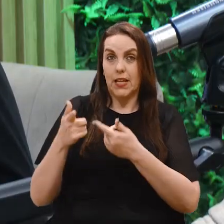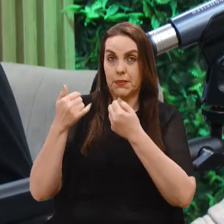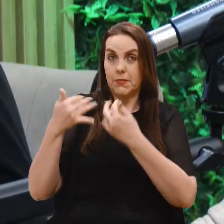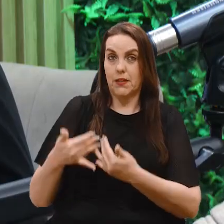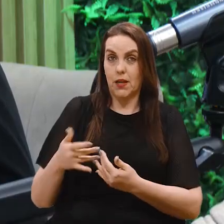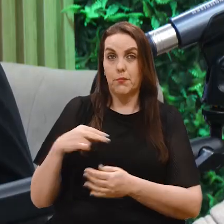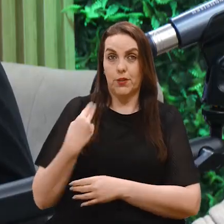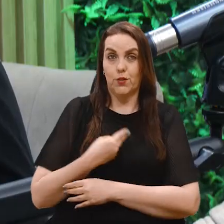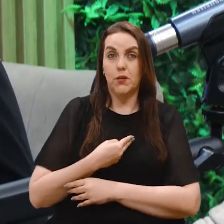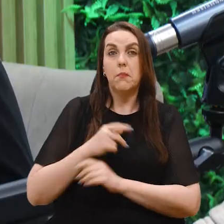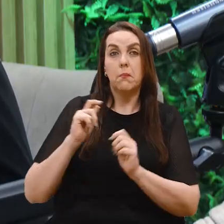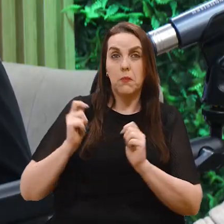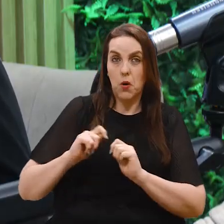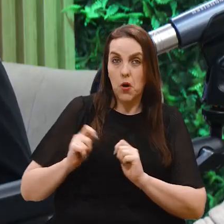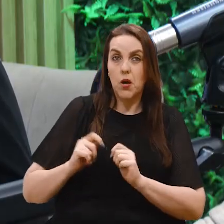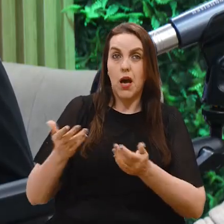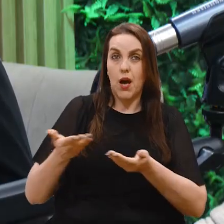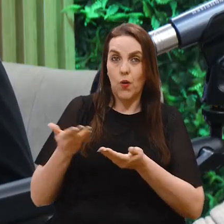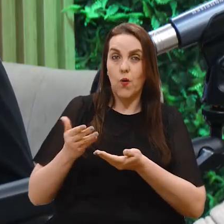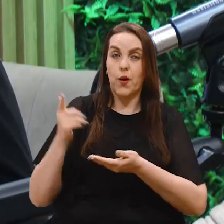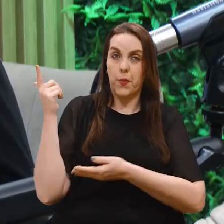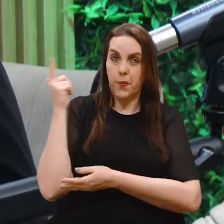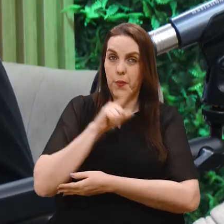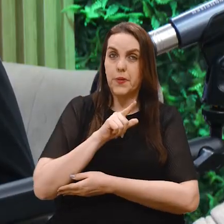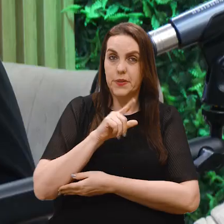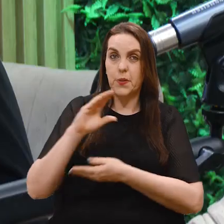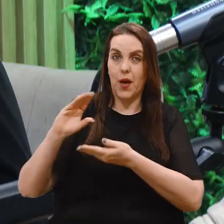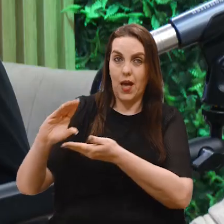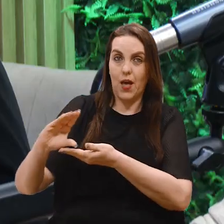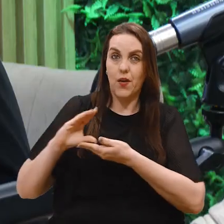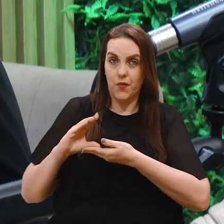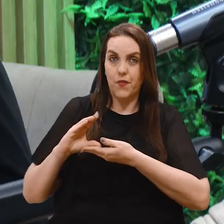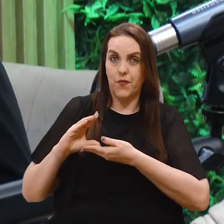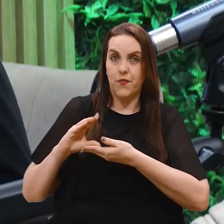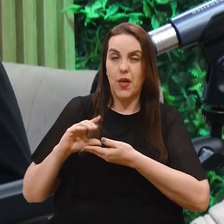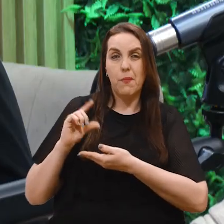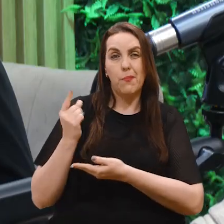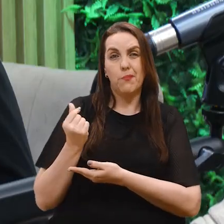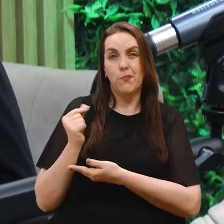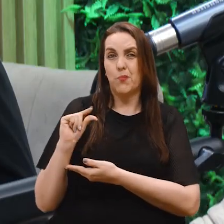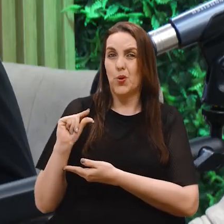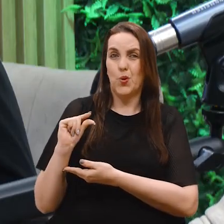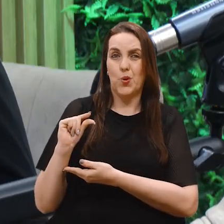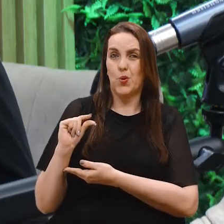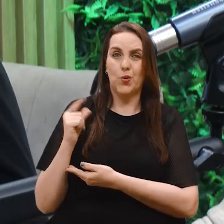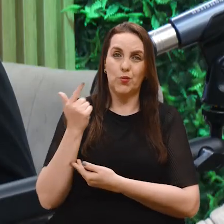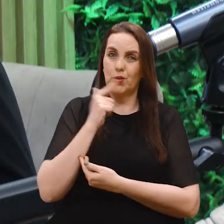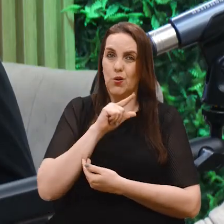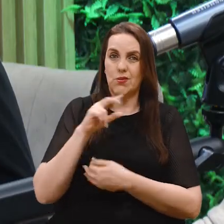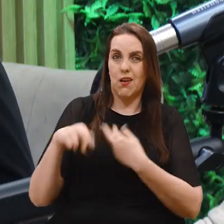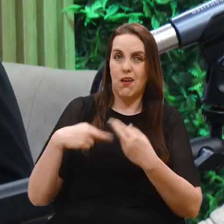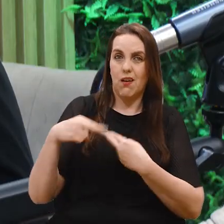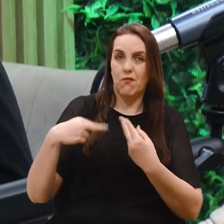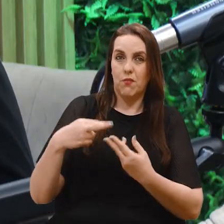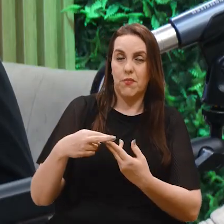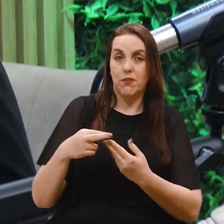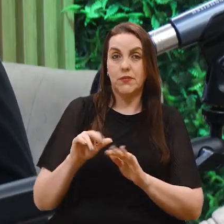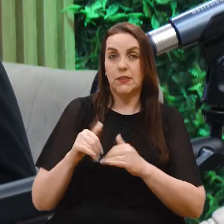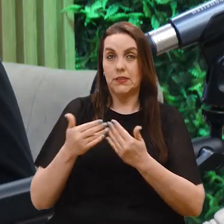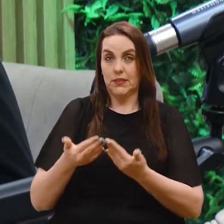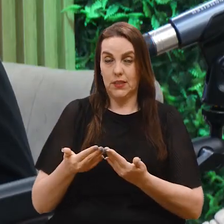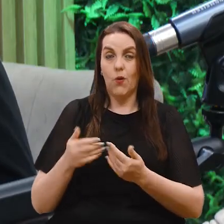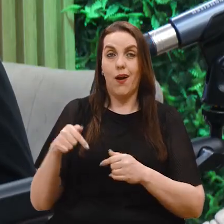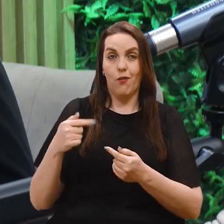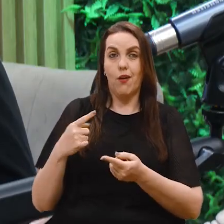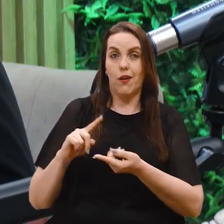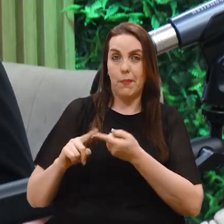agora eles conseguiram, porque a verba que veio era muito pouco, que não dava para... Então, eles aqui com o